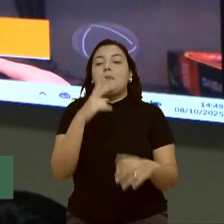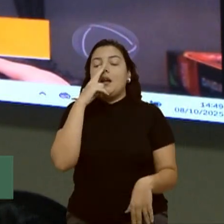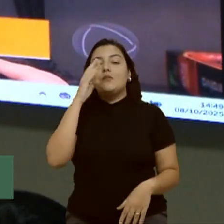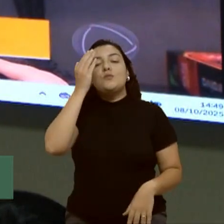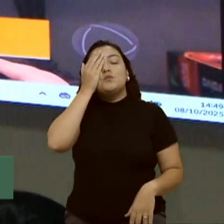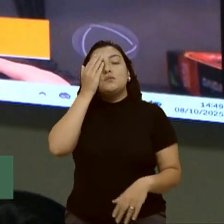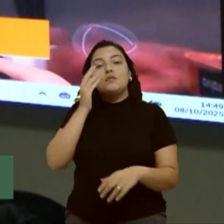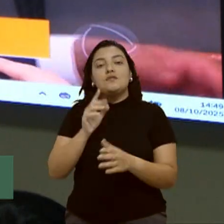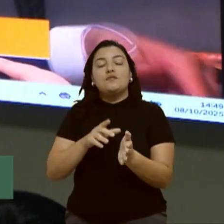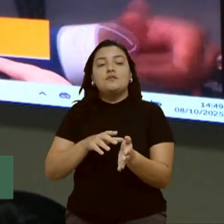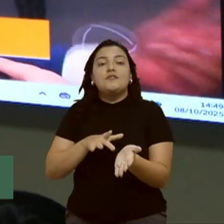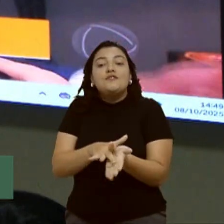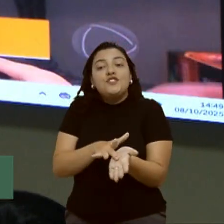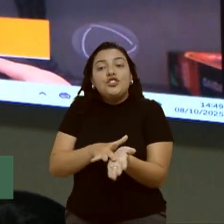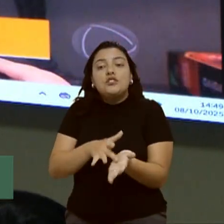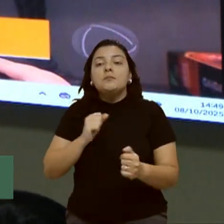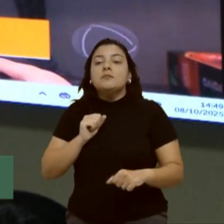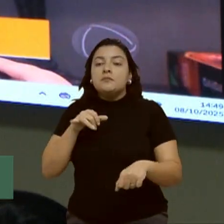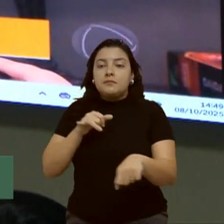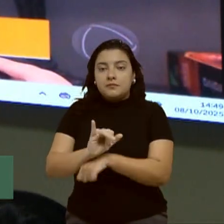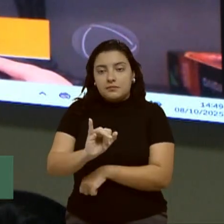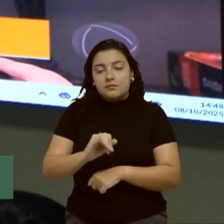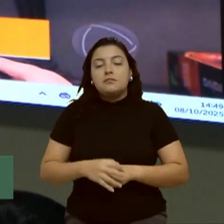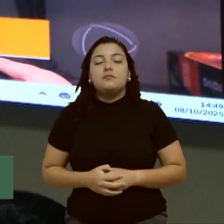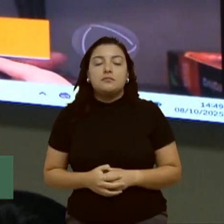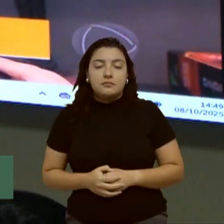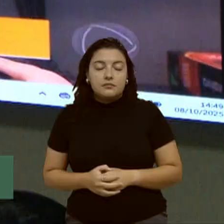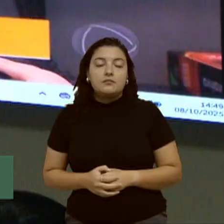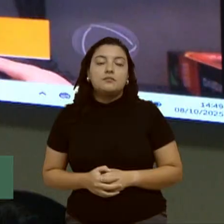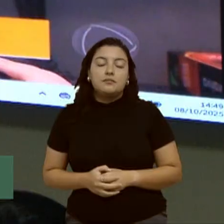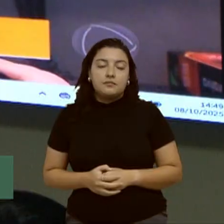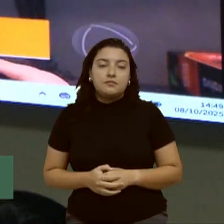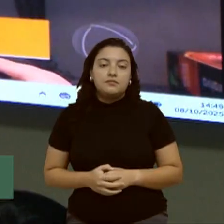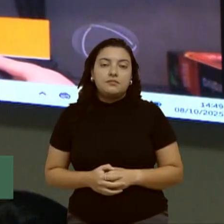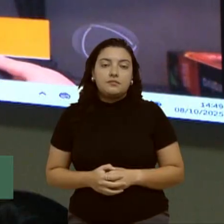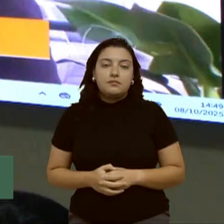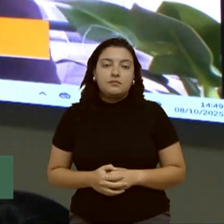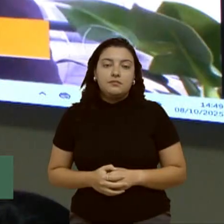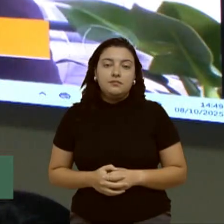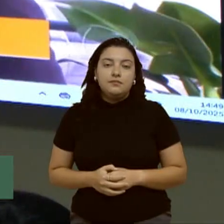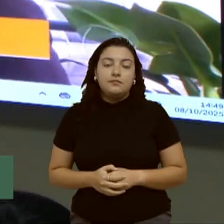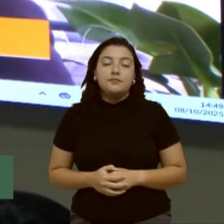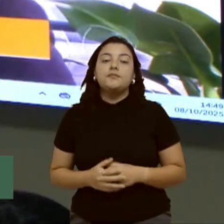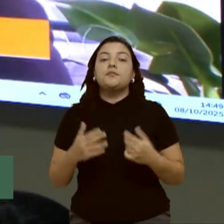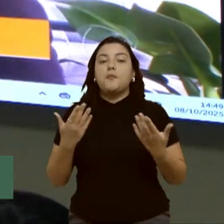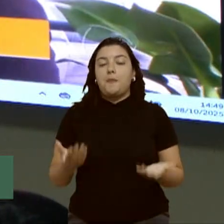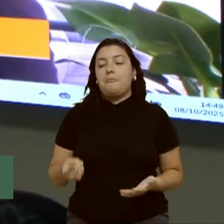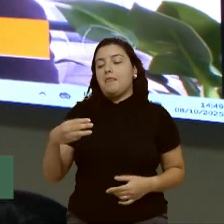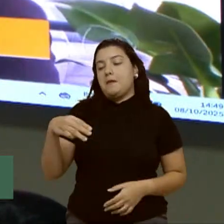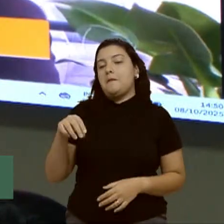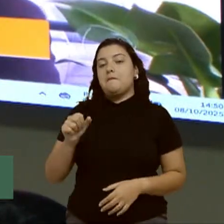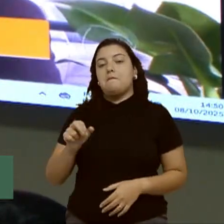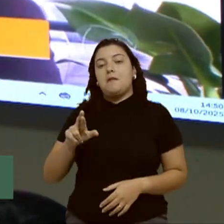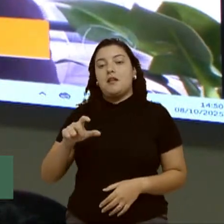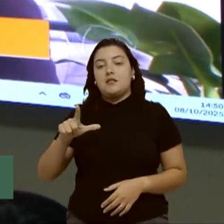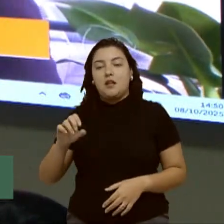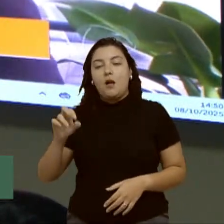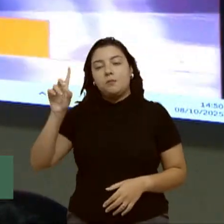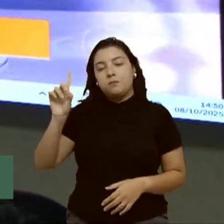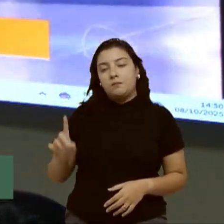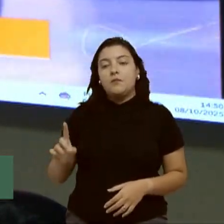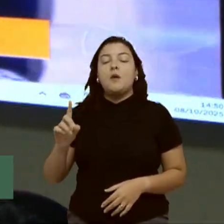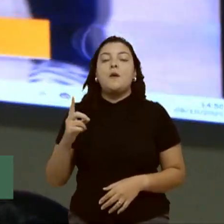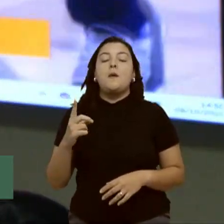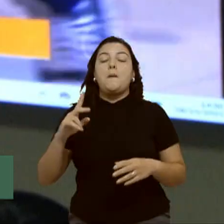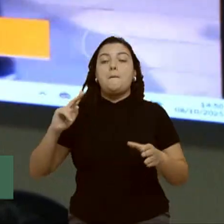o consumidor enganado acabaria levando um prejuízo. Marcelo Nascimento, diretor do